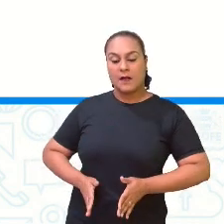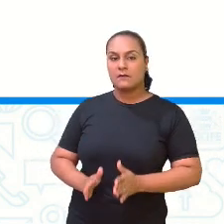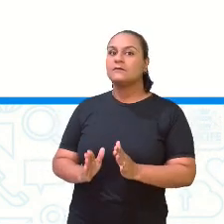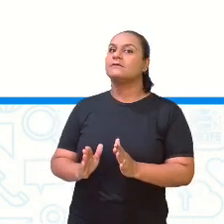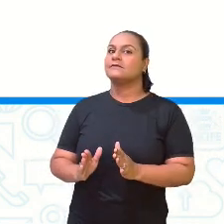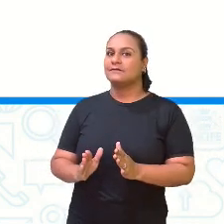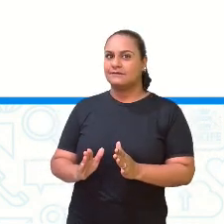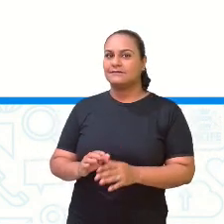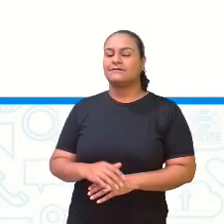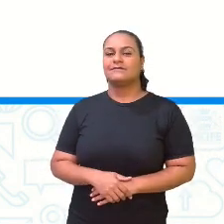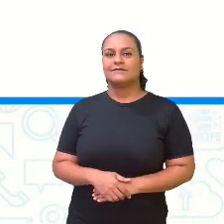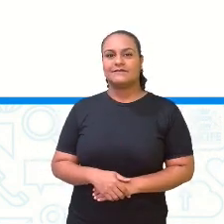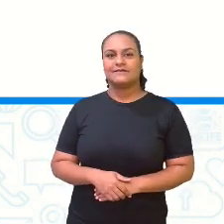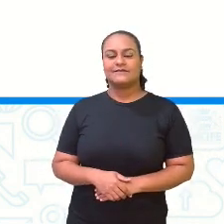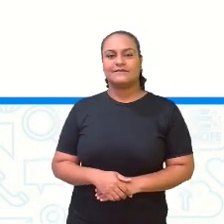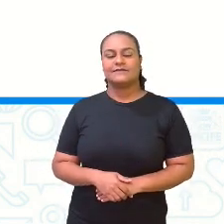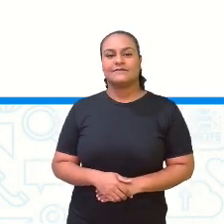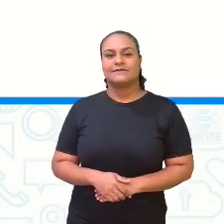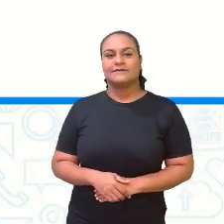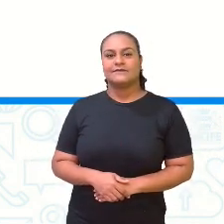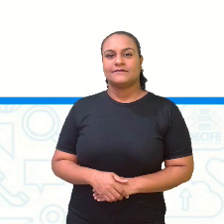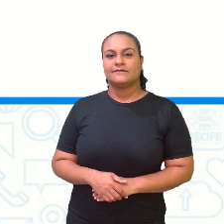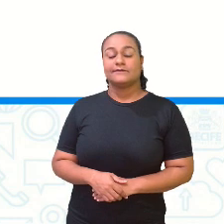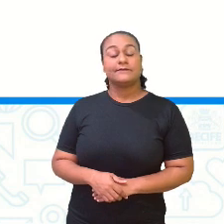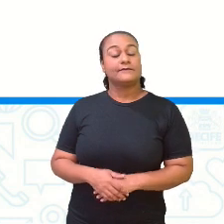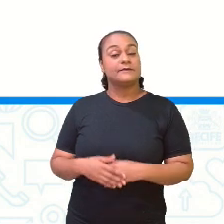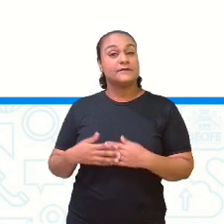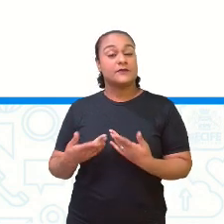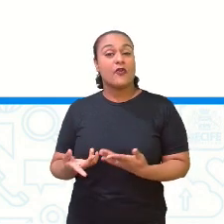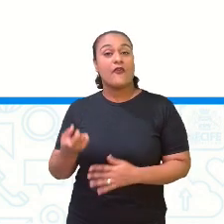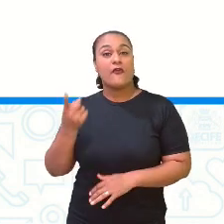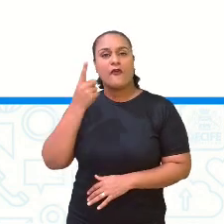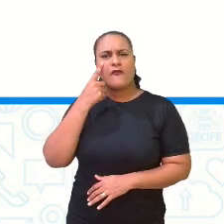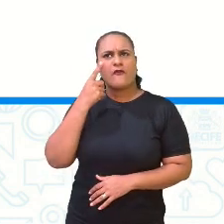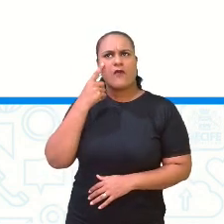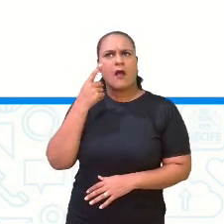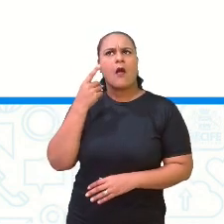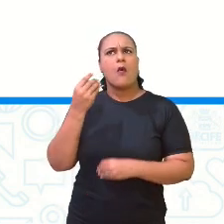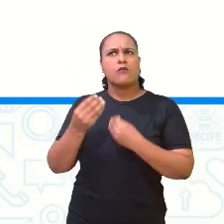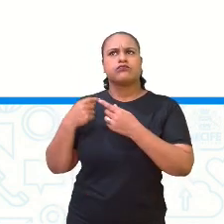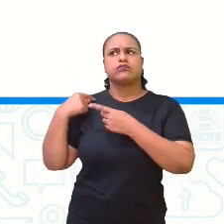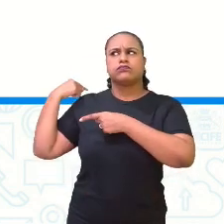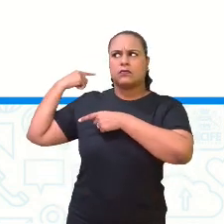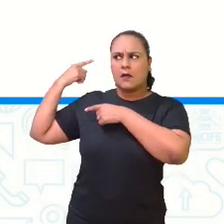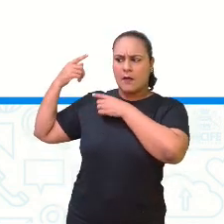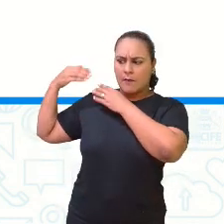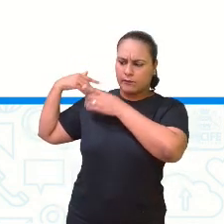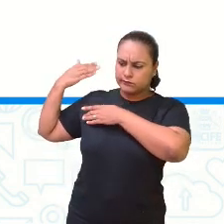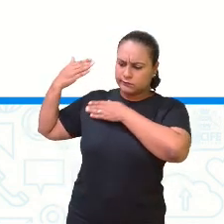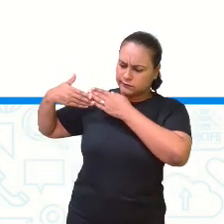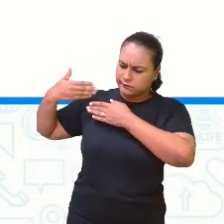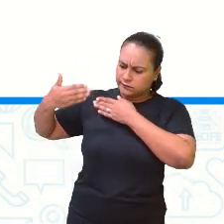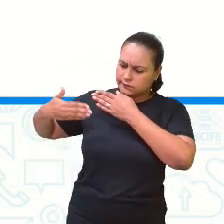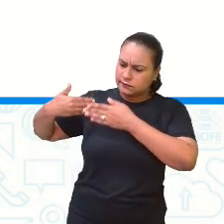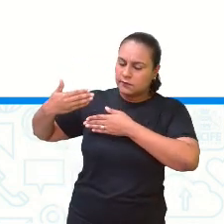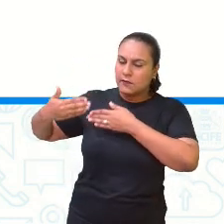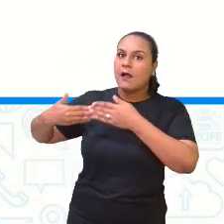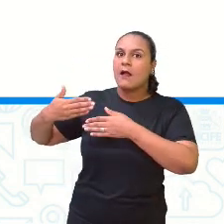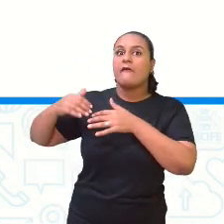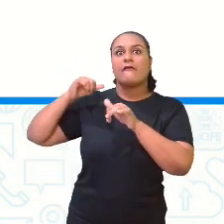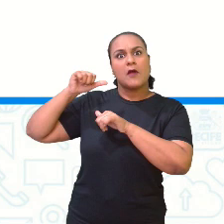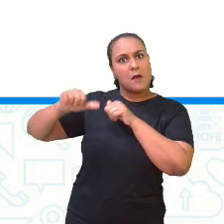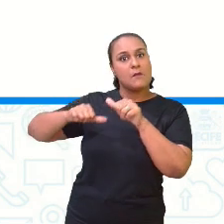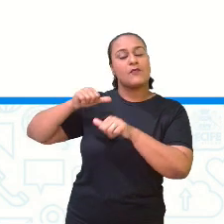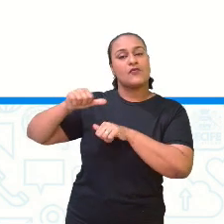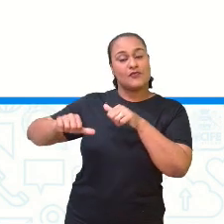nome de deusa. Então, você vê como mudou, né? Desde aquela época lá da pintura